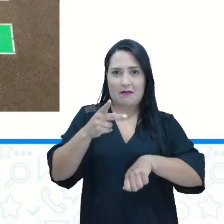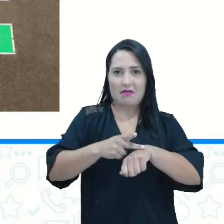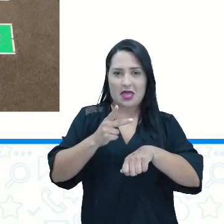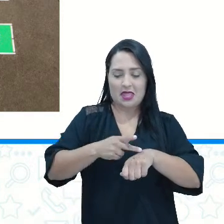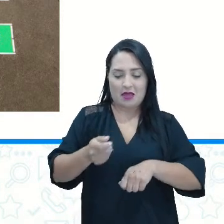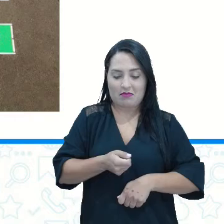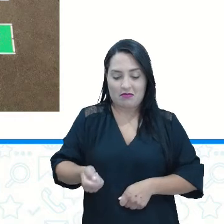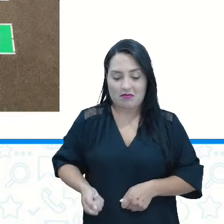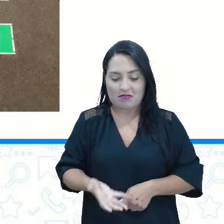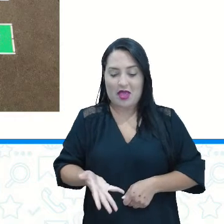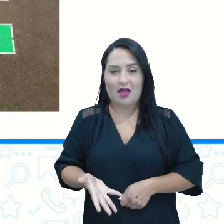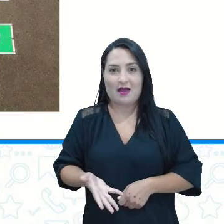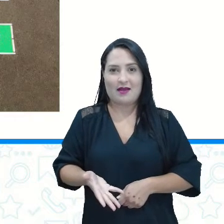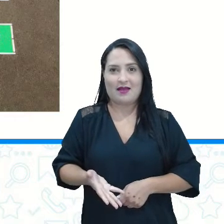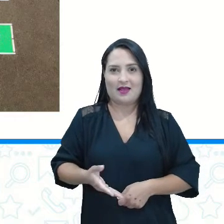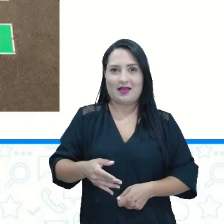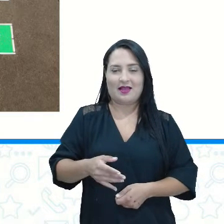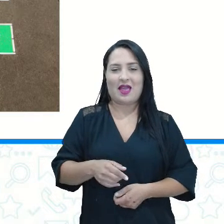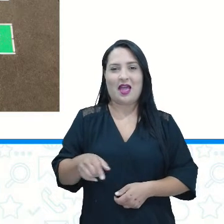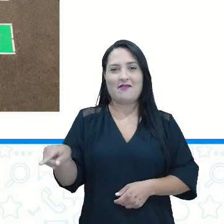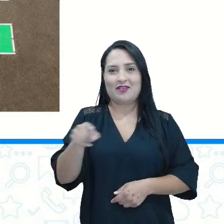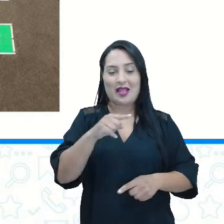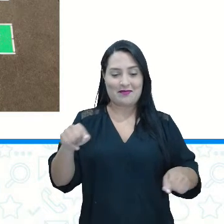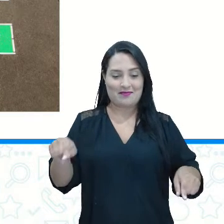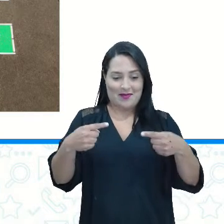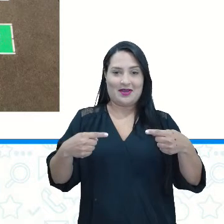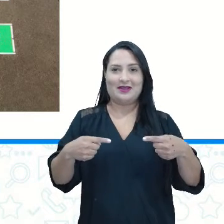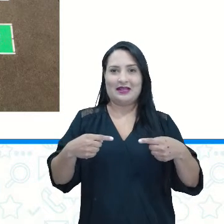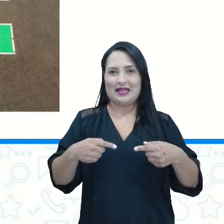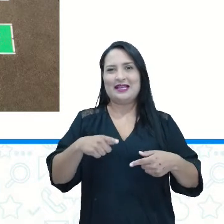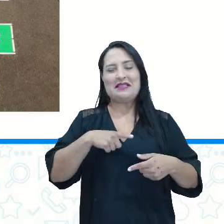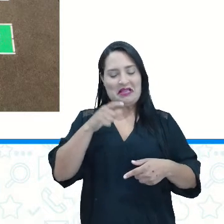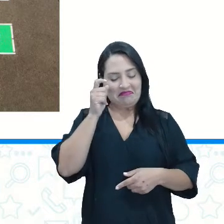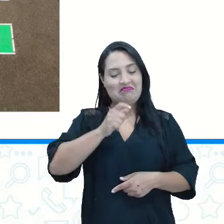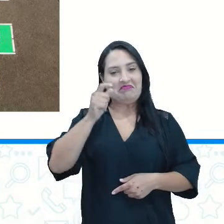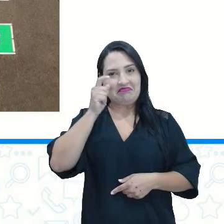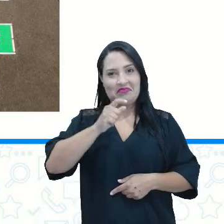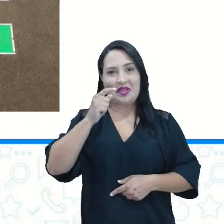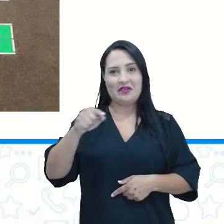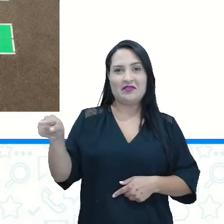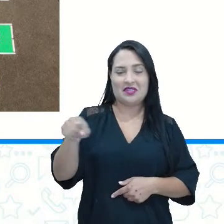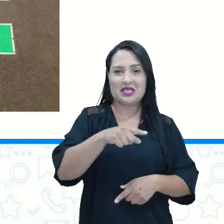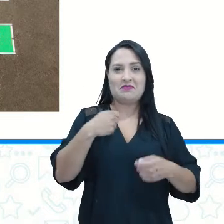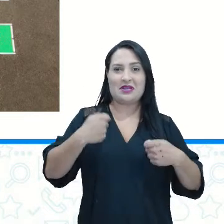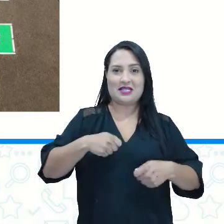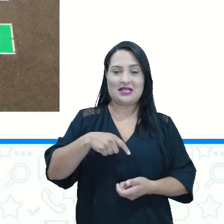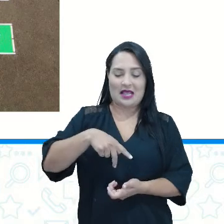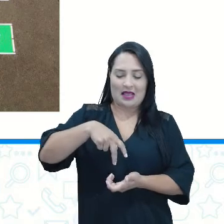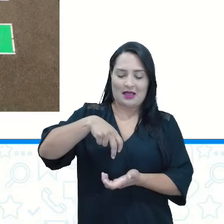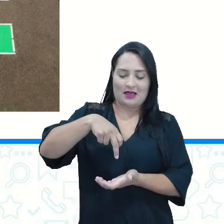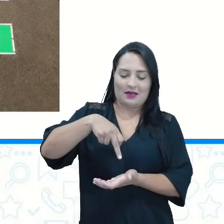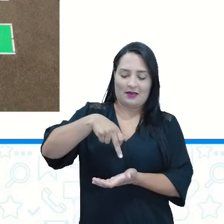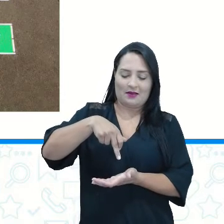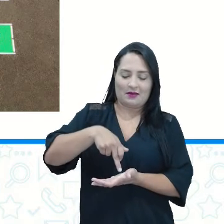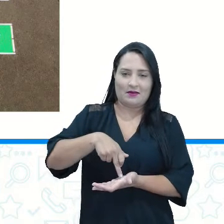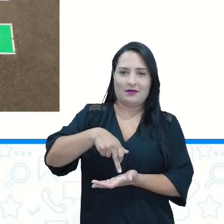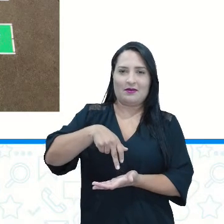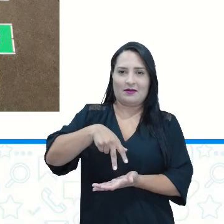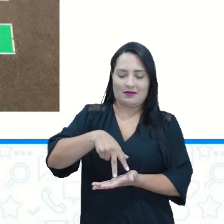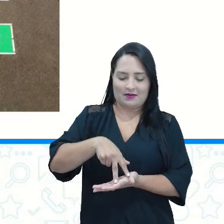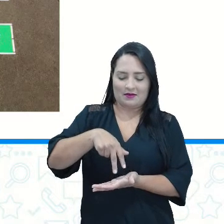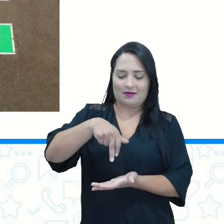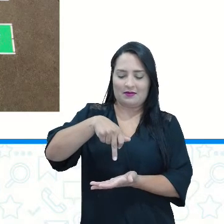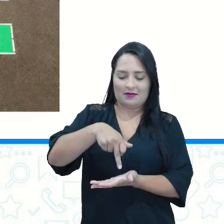aí, vocês vão fazendo aí essa competição. É bem interessante, pois você tem que pular com uma perna só.